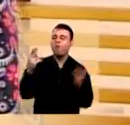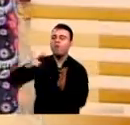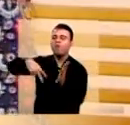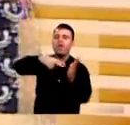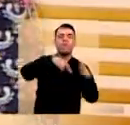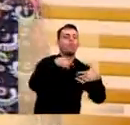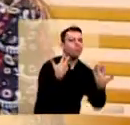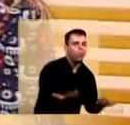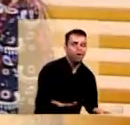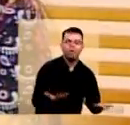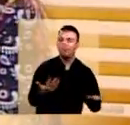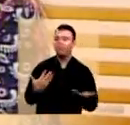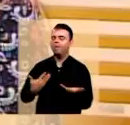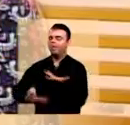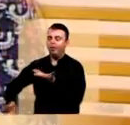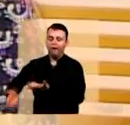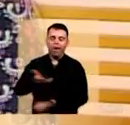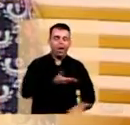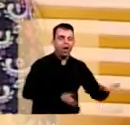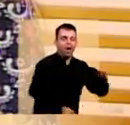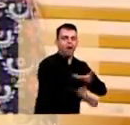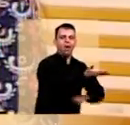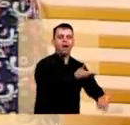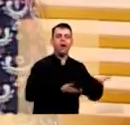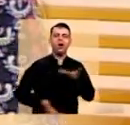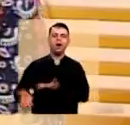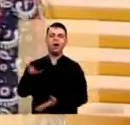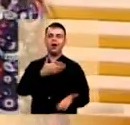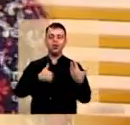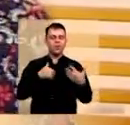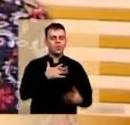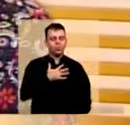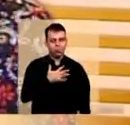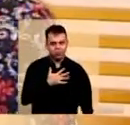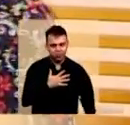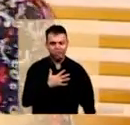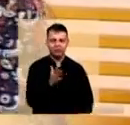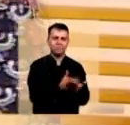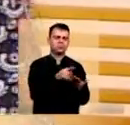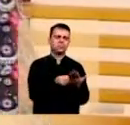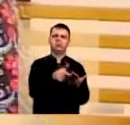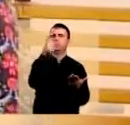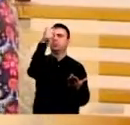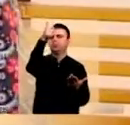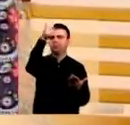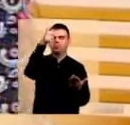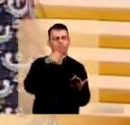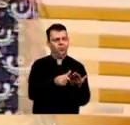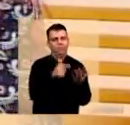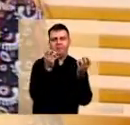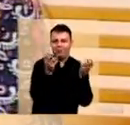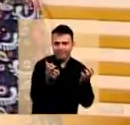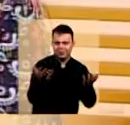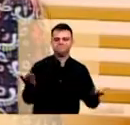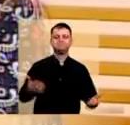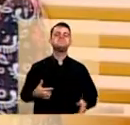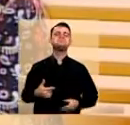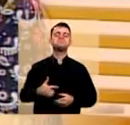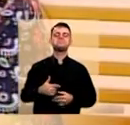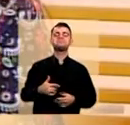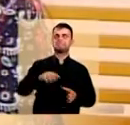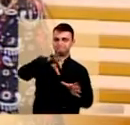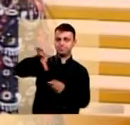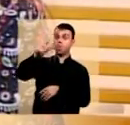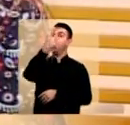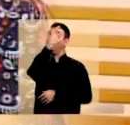vai ler agora? E aí vem, quando a gente lê, fala, como eu sobrevivi até agora sem ter lido isso, né? E além desse